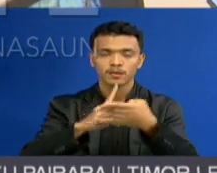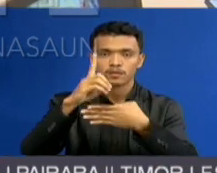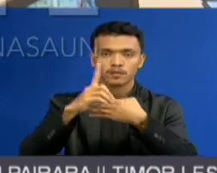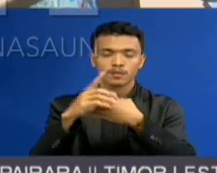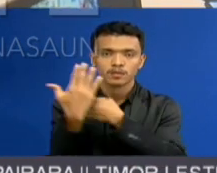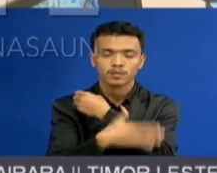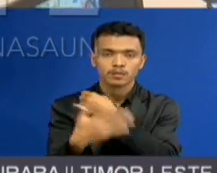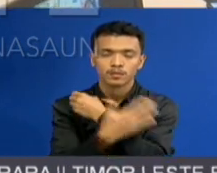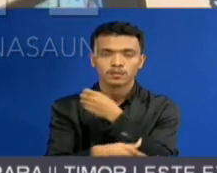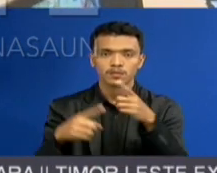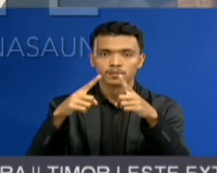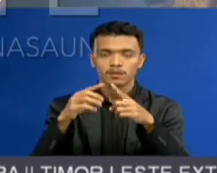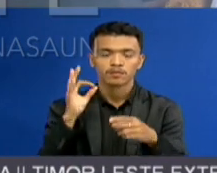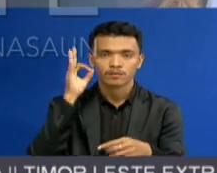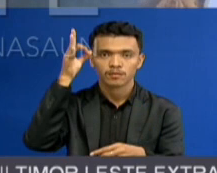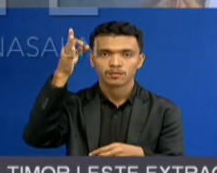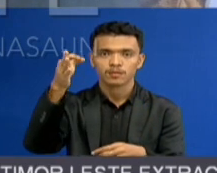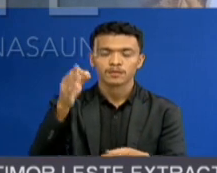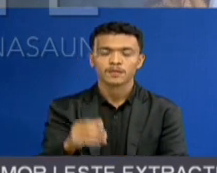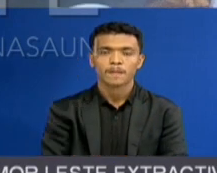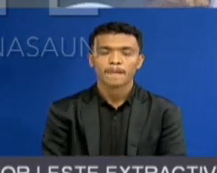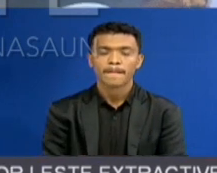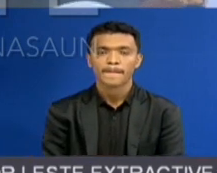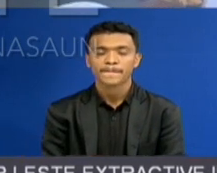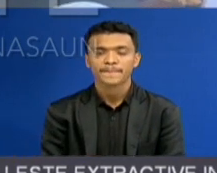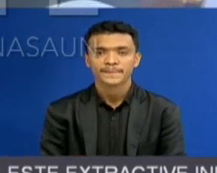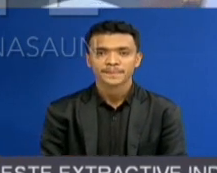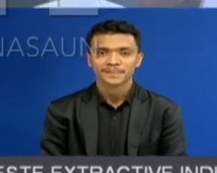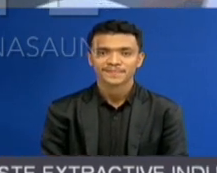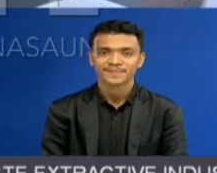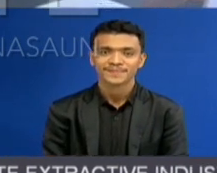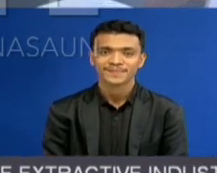samba futuro. Isaquel Freitas, Cristóvão Silva, RTTL.